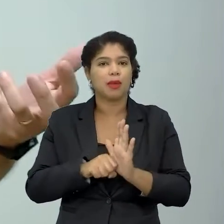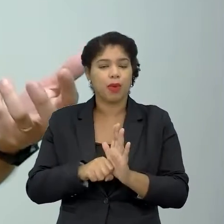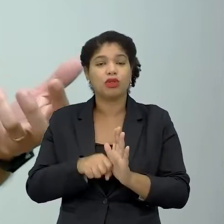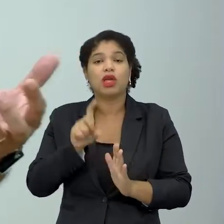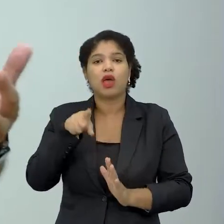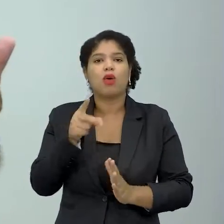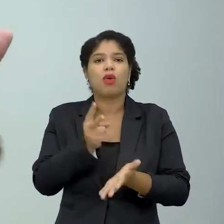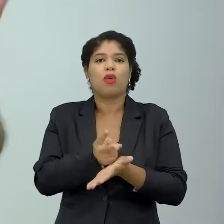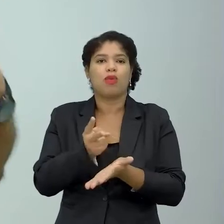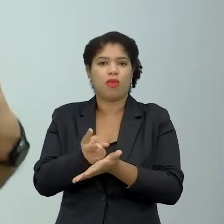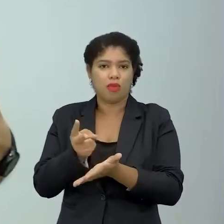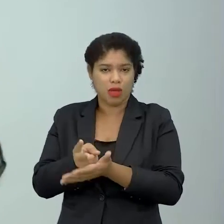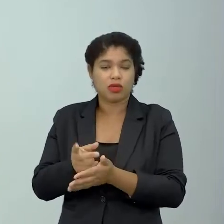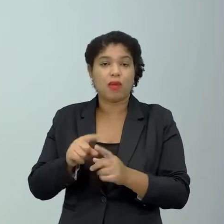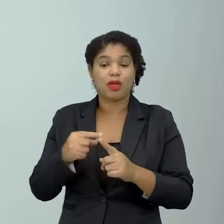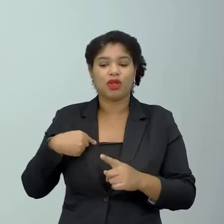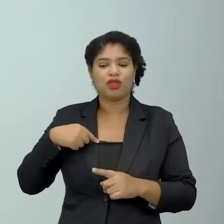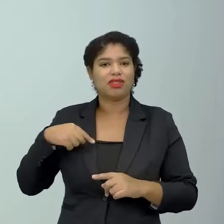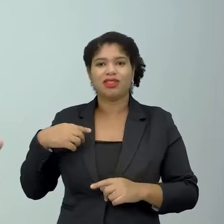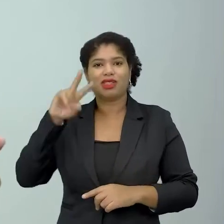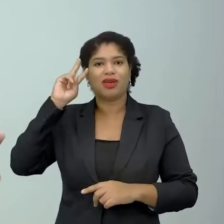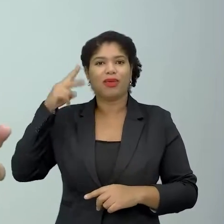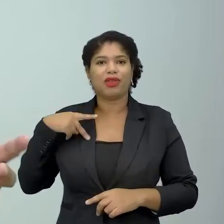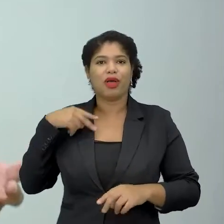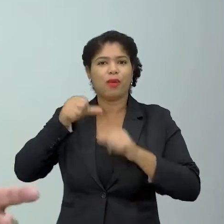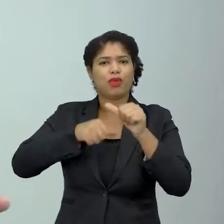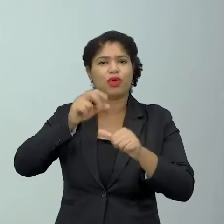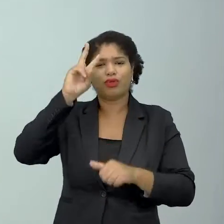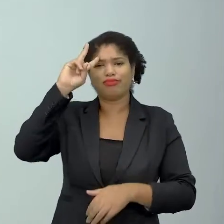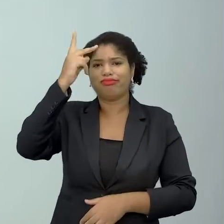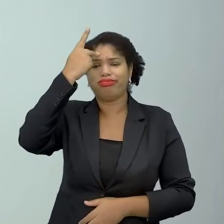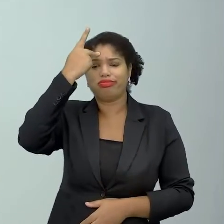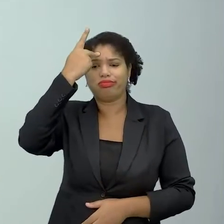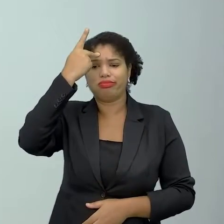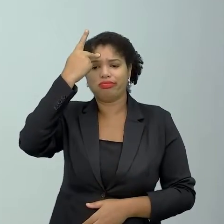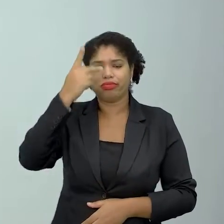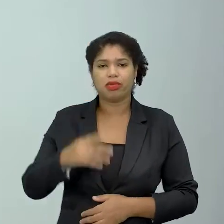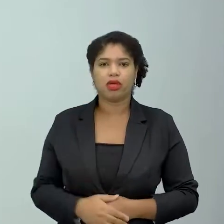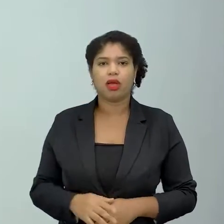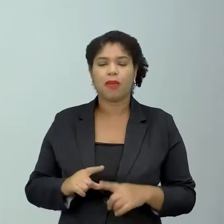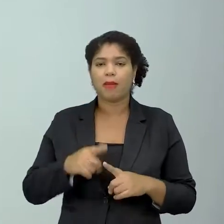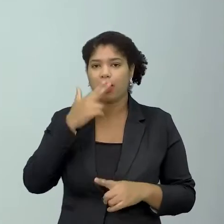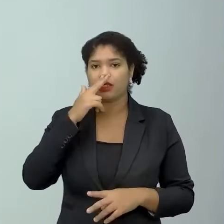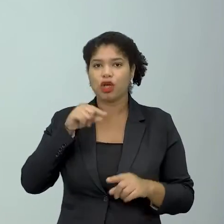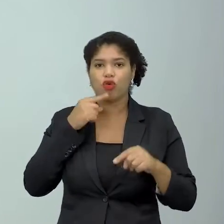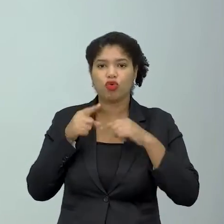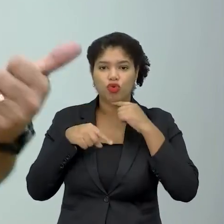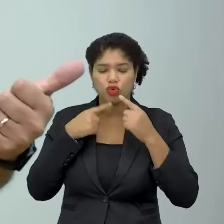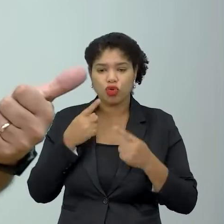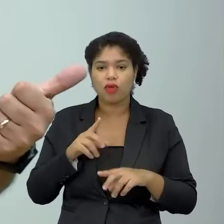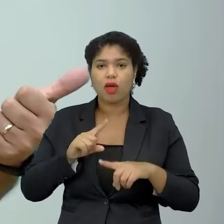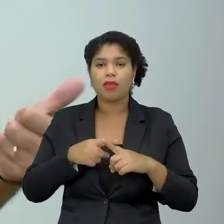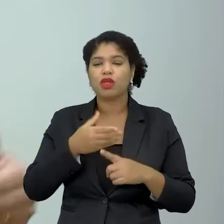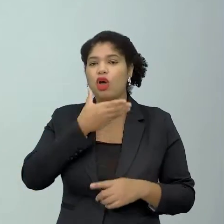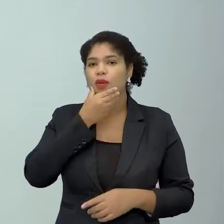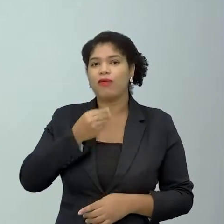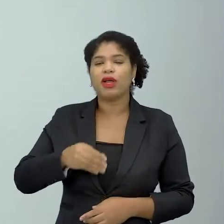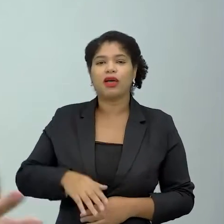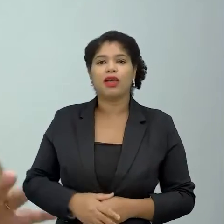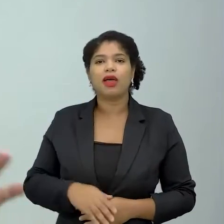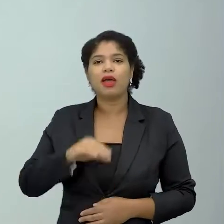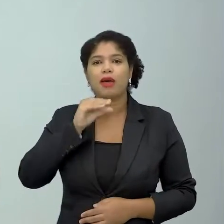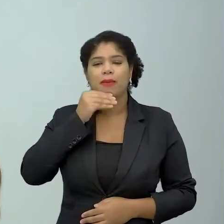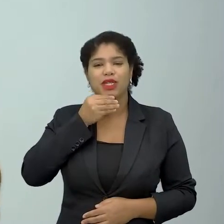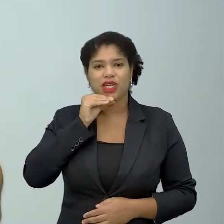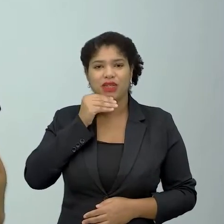os mesmos, mas a gente mudou. E a gente fala, peraí, há uma dúvida, mas quando o Machado escreveu, não havia dúvida